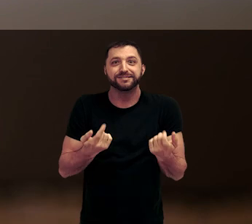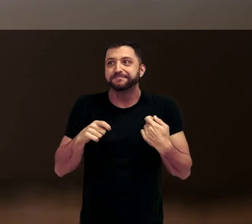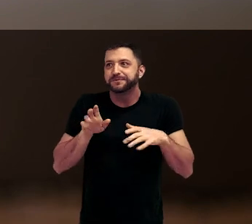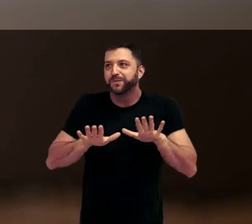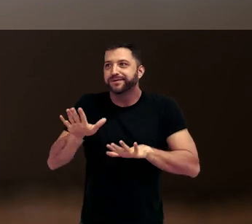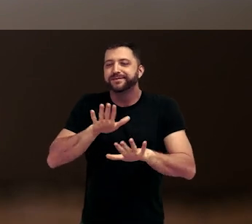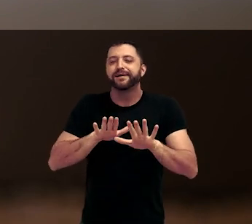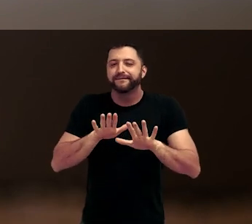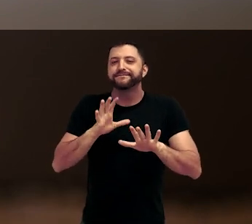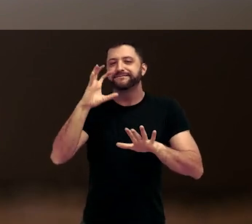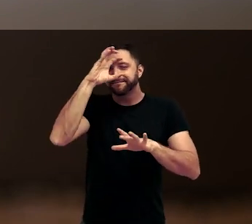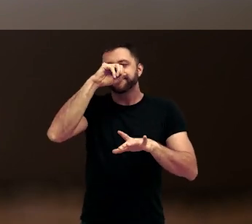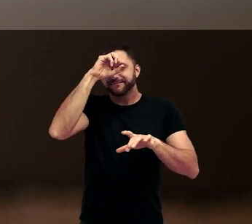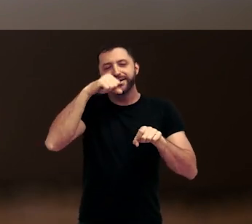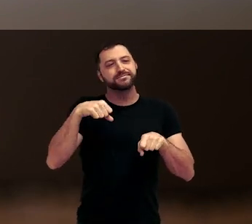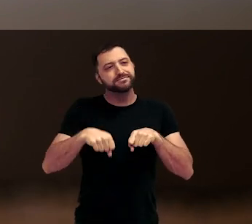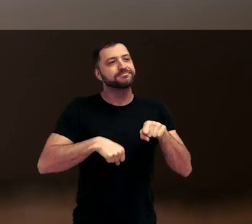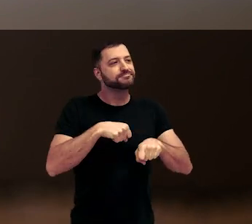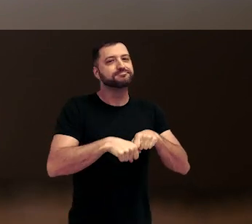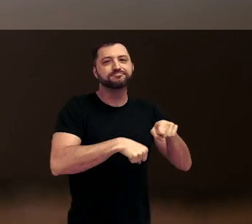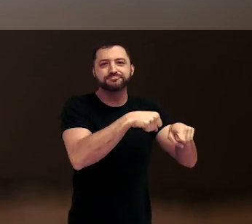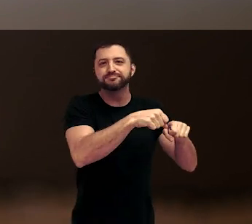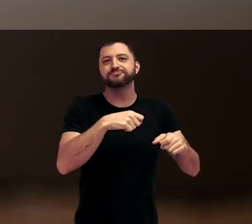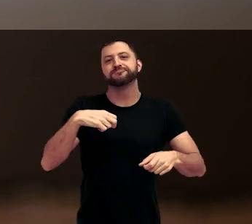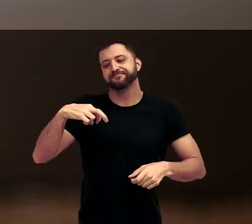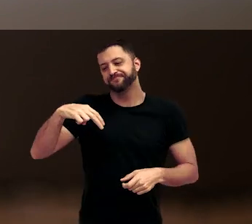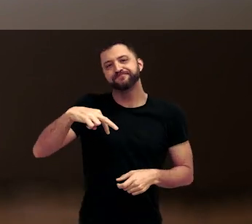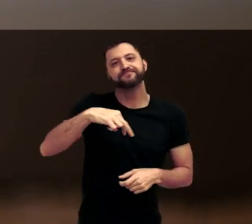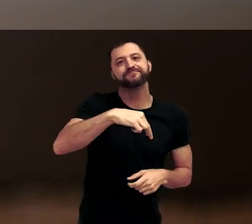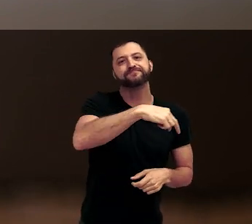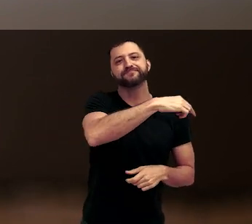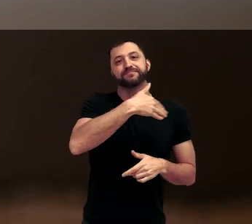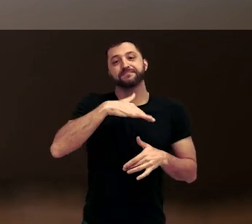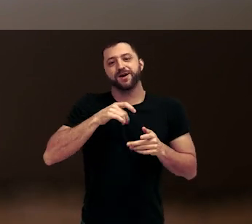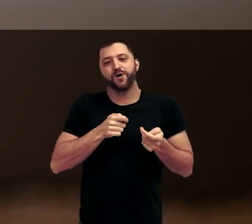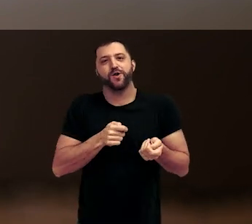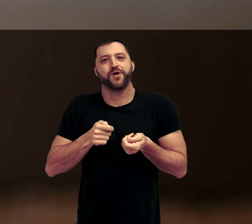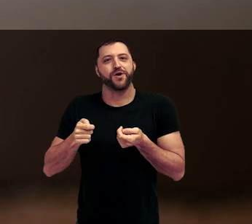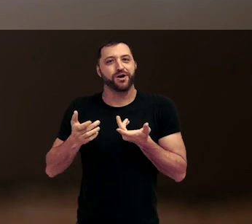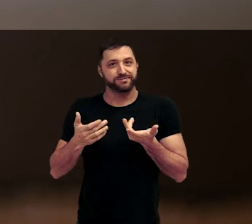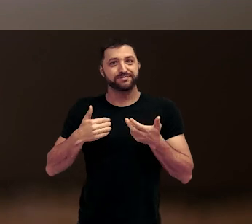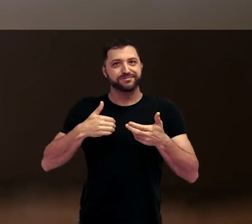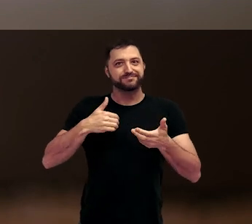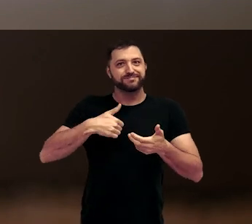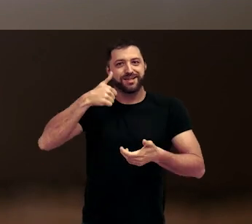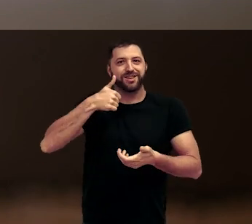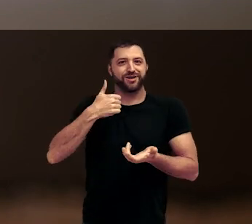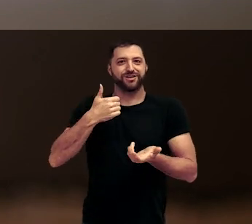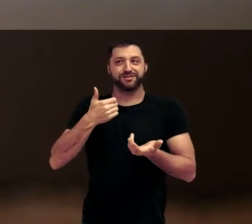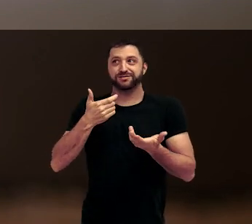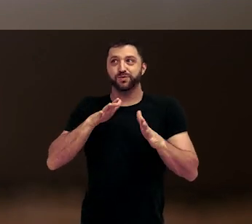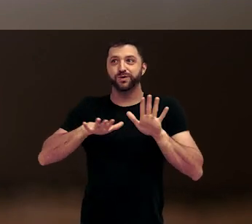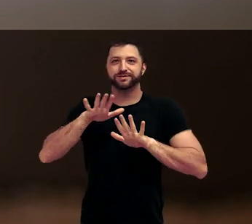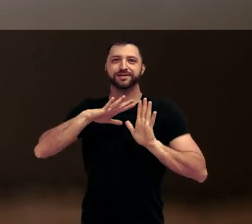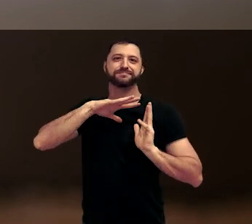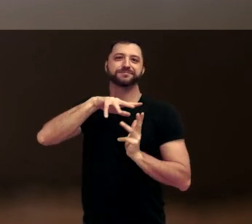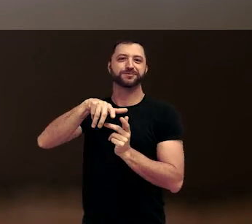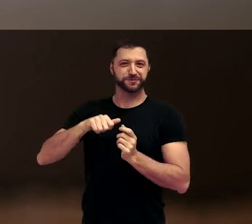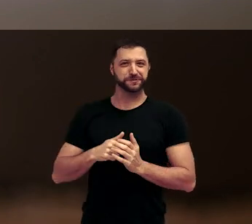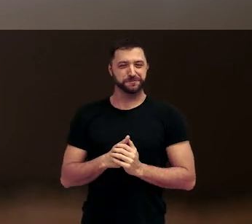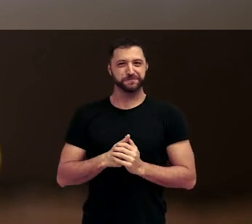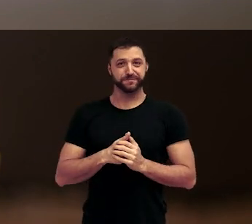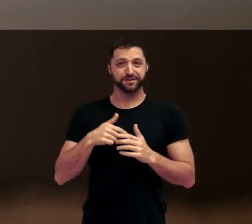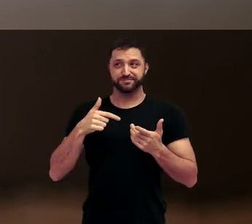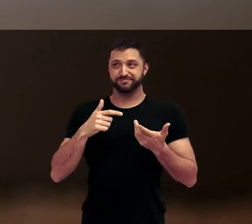mundo junto no mesmo olhar e no mesmo objetivo, que é a nossa casa, afinal de contas. O